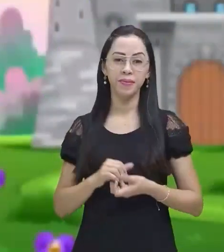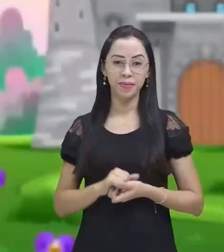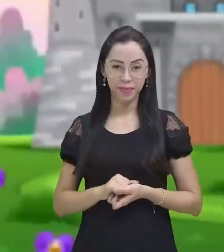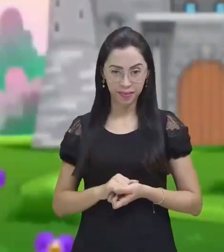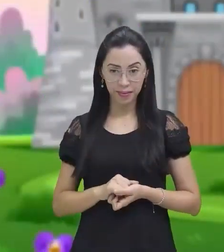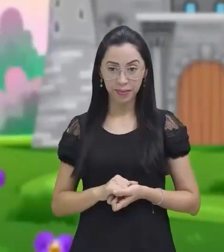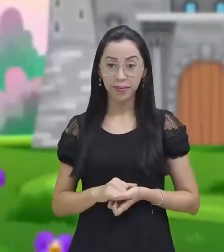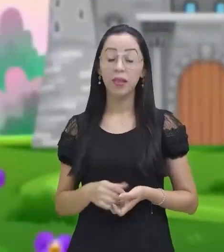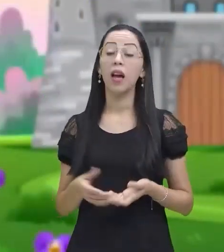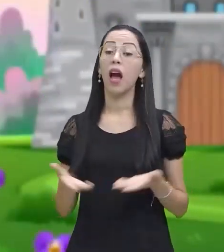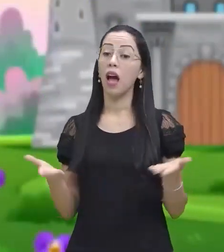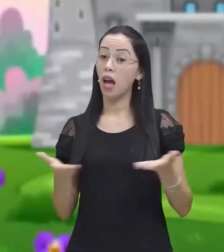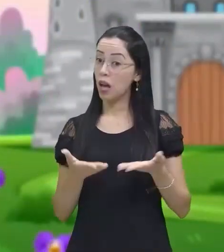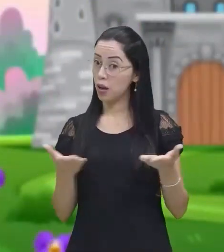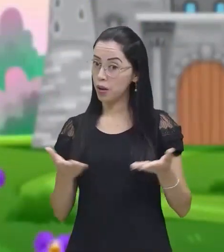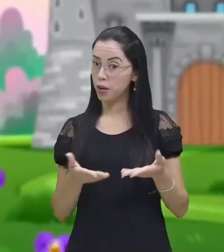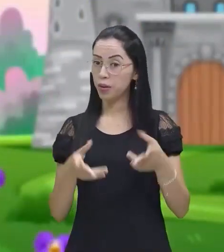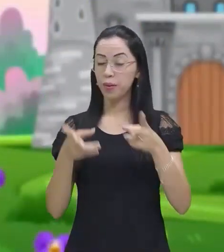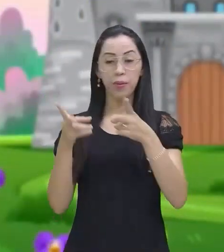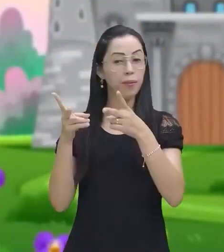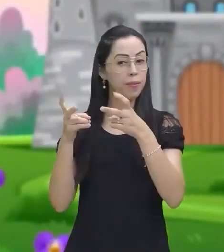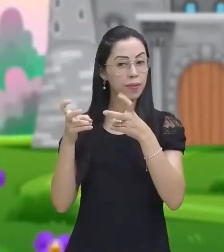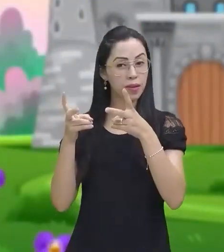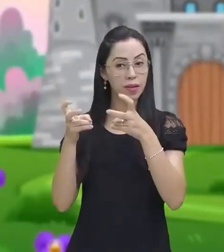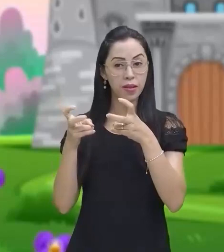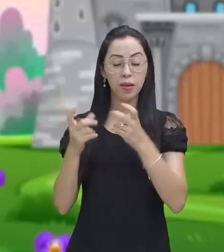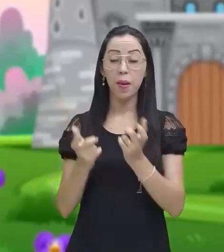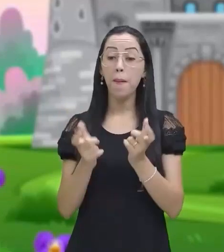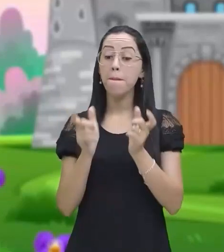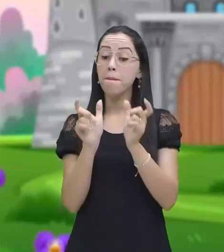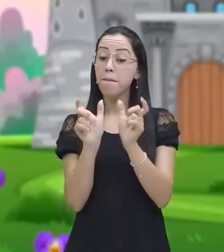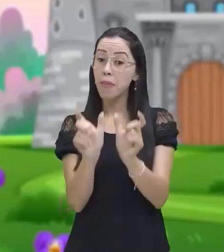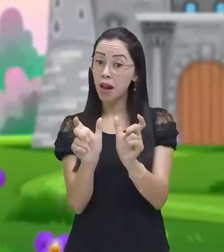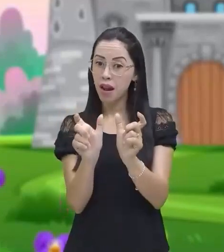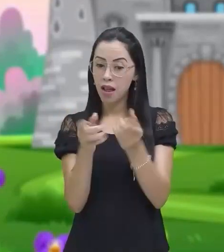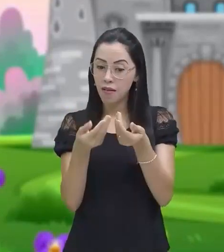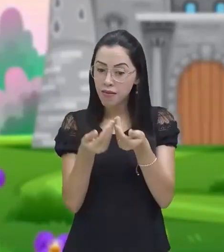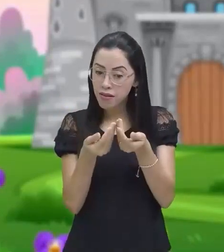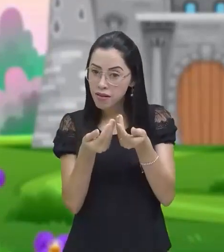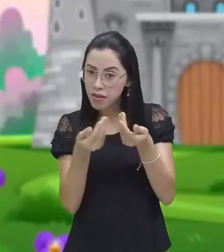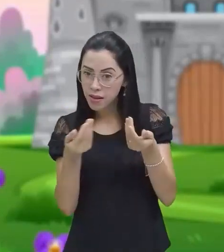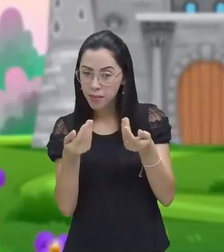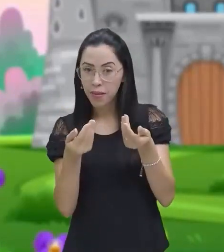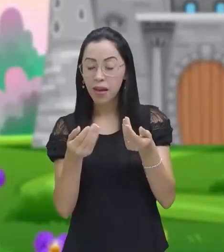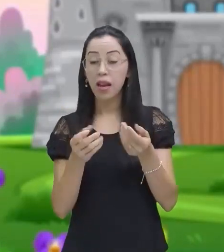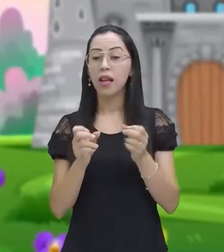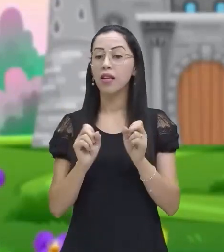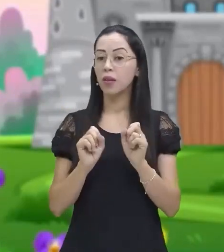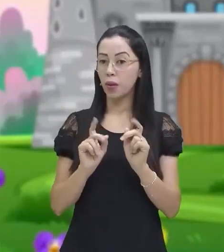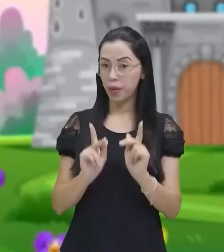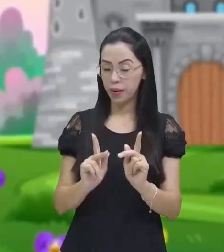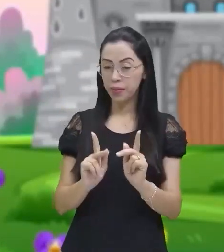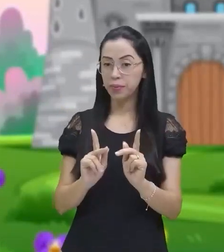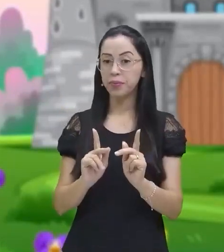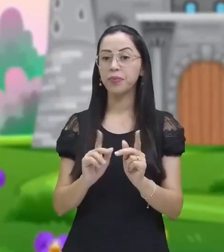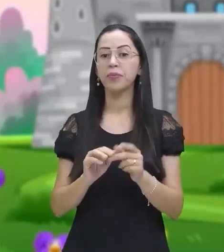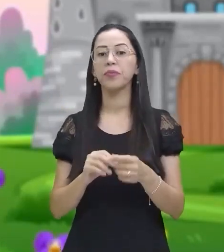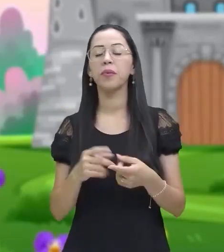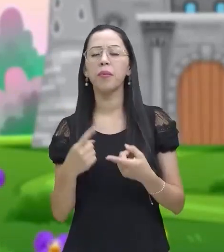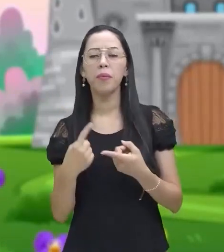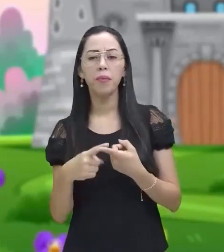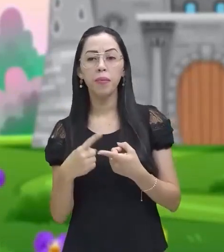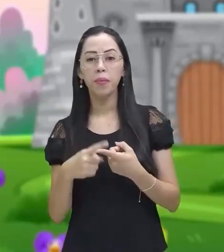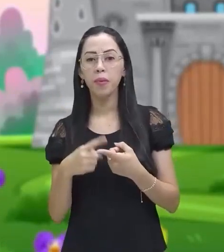Vamos perceber agora que as palavras se escrevem separadas umas das outras. Sim, para não